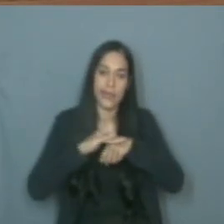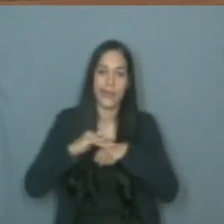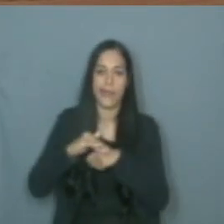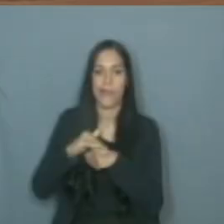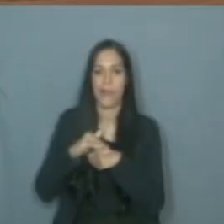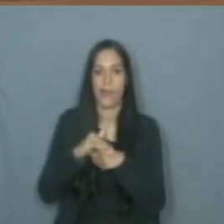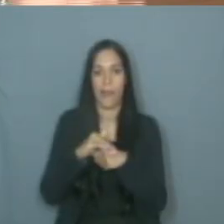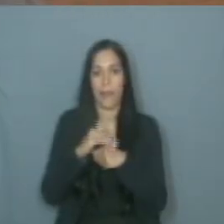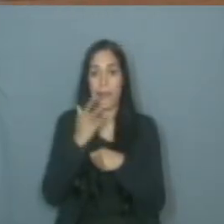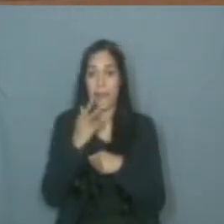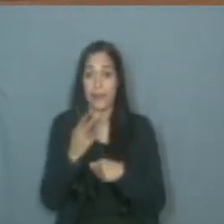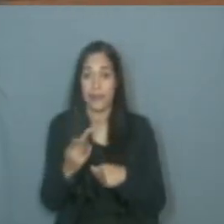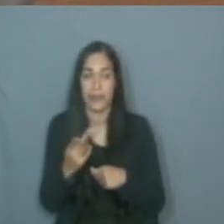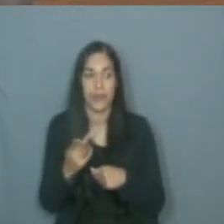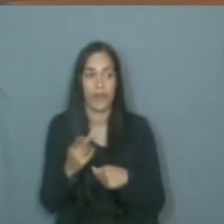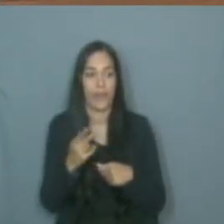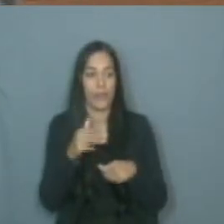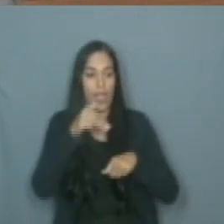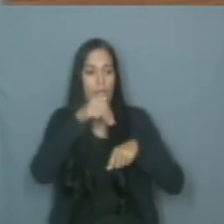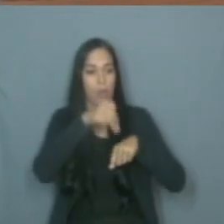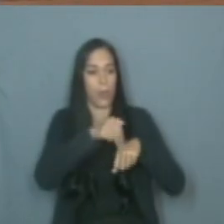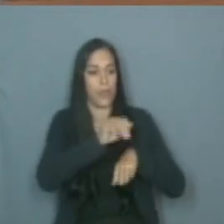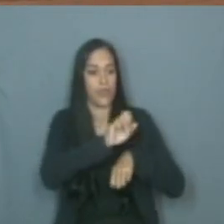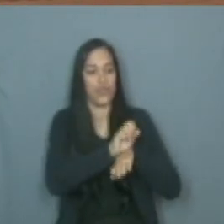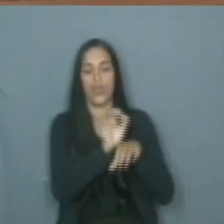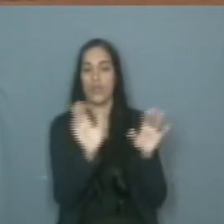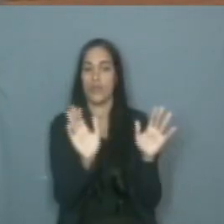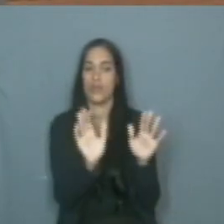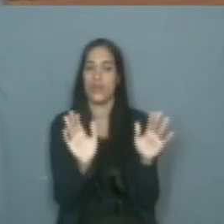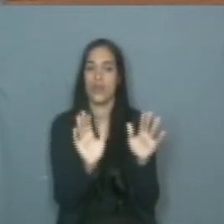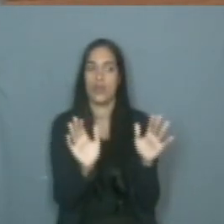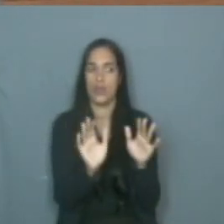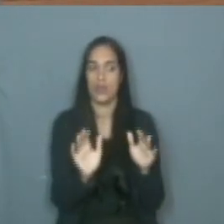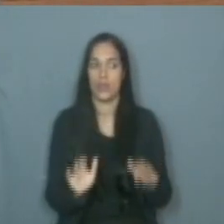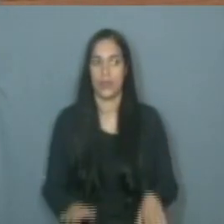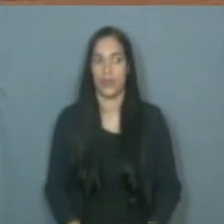Não é só dizer assim, a culpa é do Estado. Não.